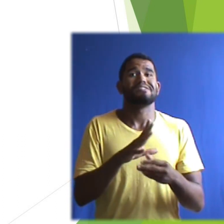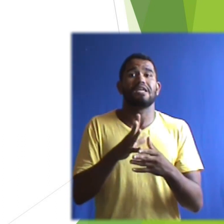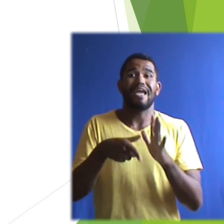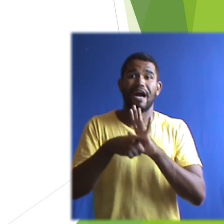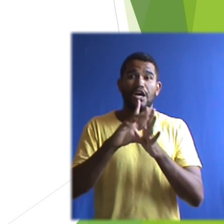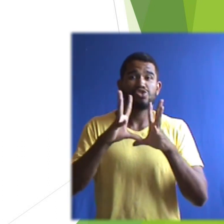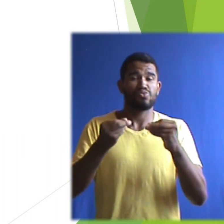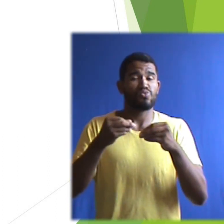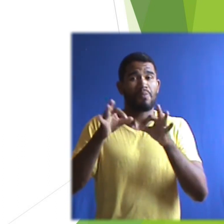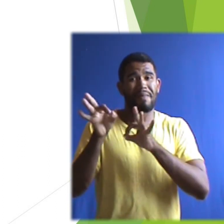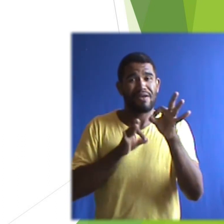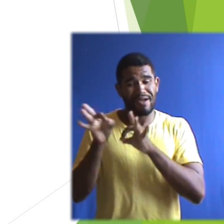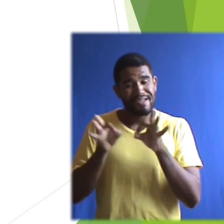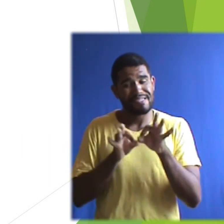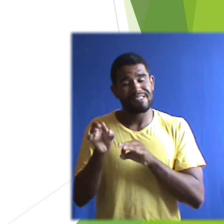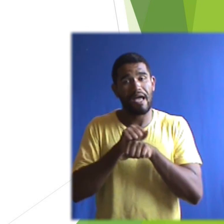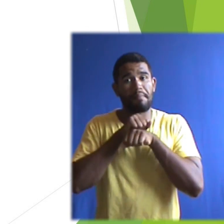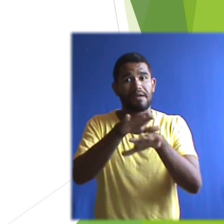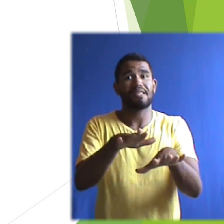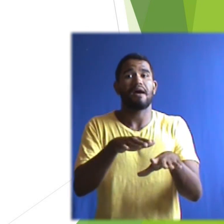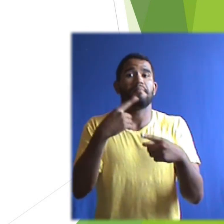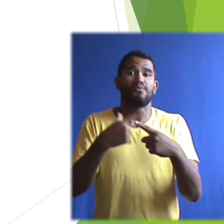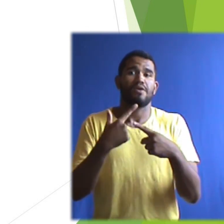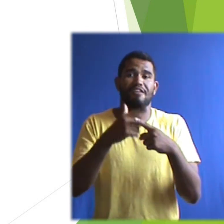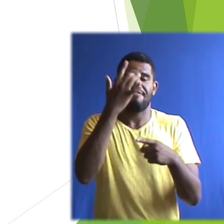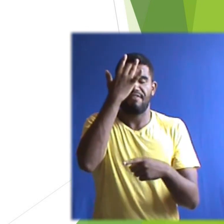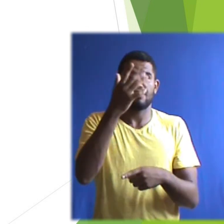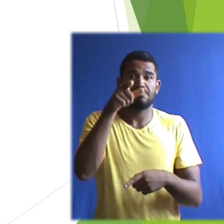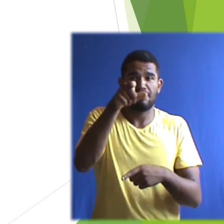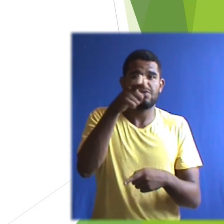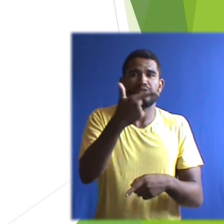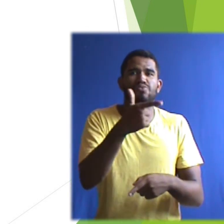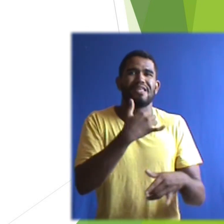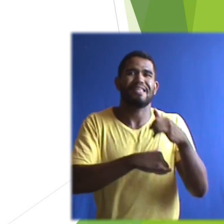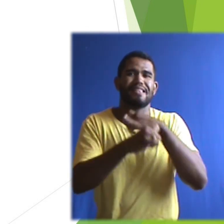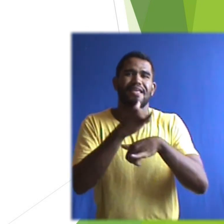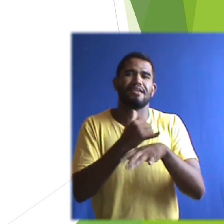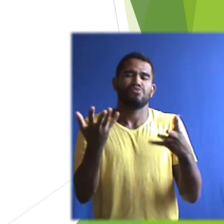uma internet muito boa funcionando a todo momento, que vai poder pegar os vídeos,